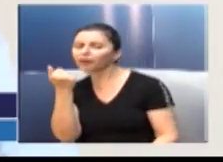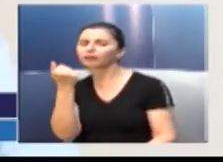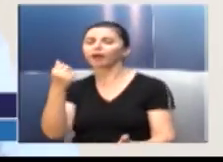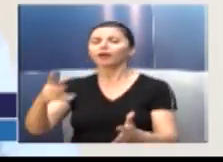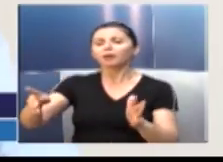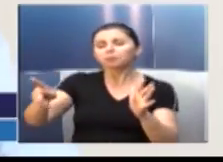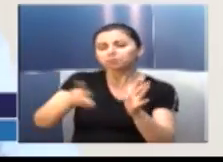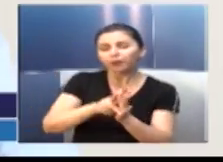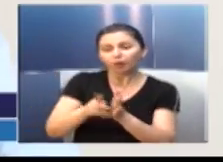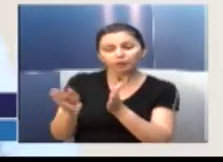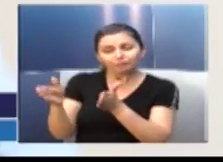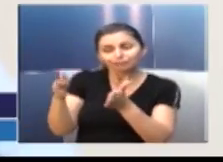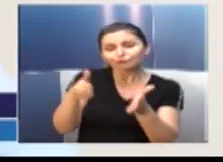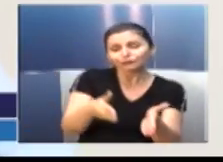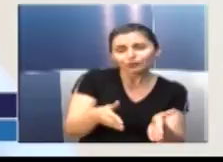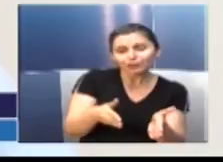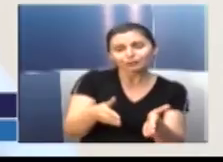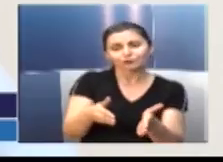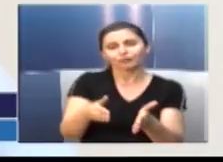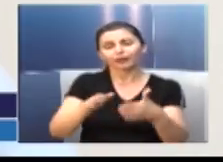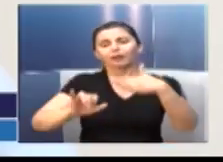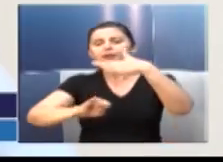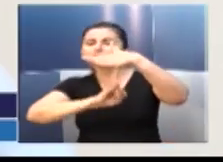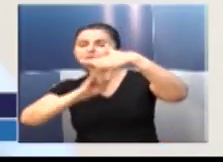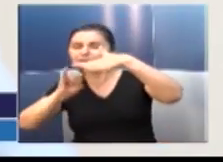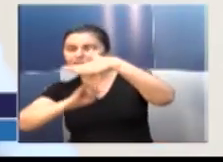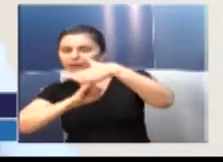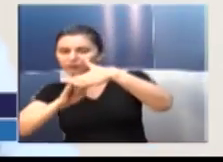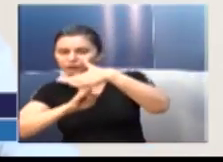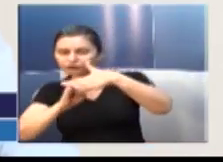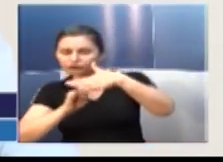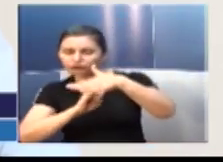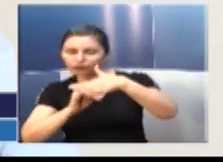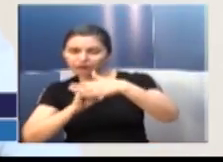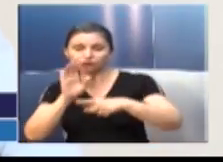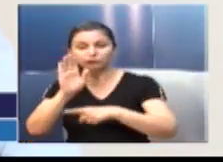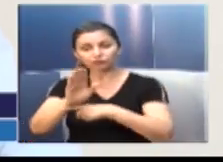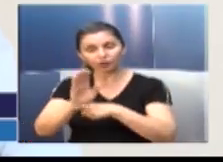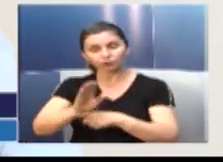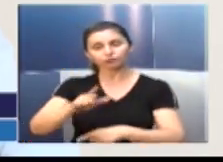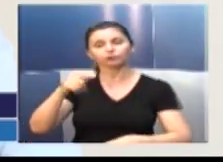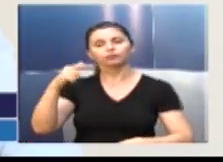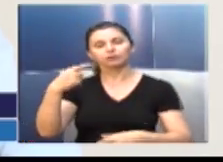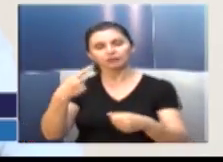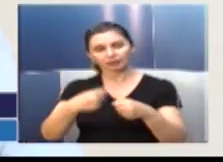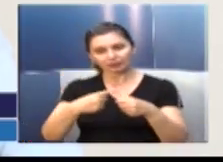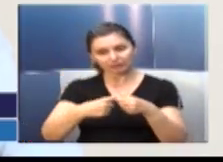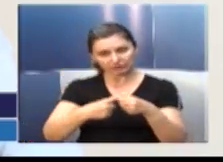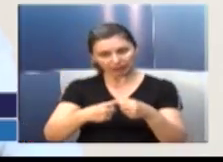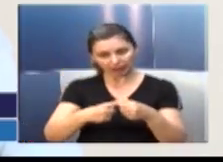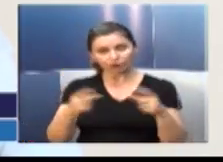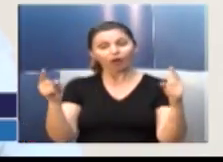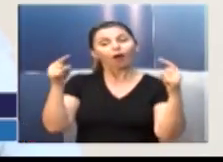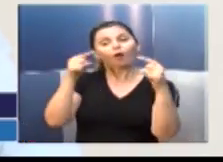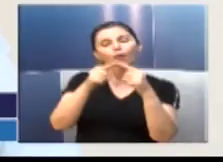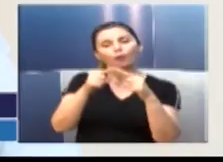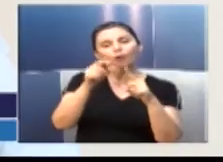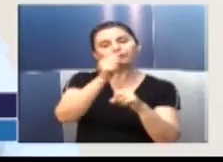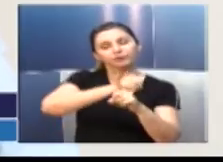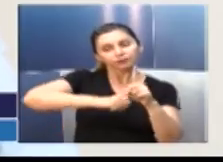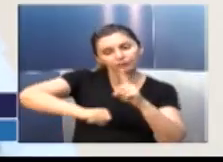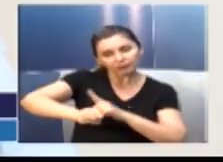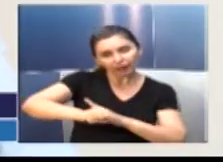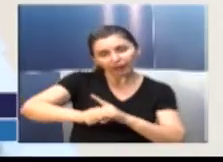destinados para entidades filantrópicas aqui da cidade, então realmente um evento de cunho social, nós estaremos trazendo o cantor